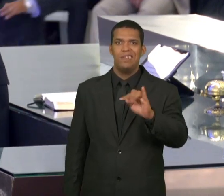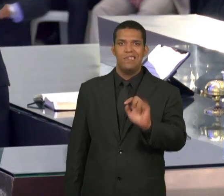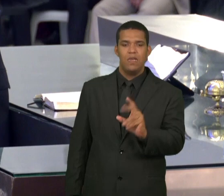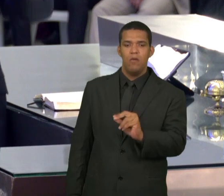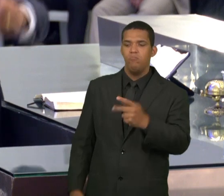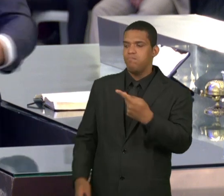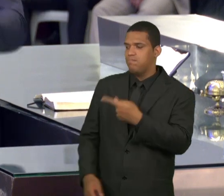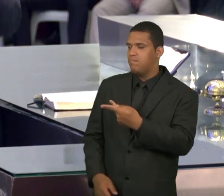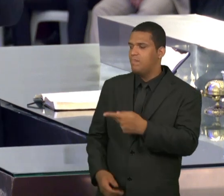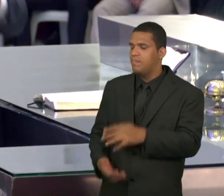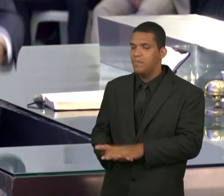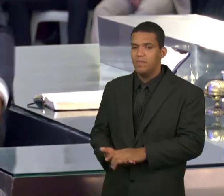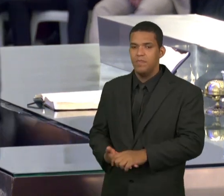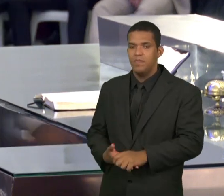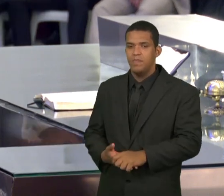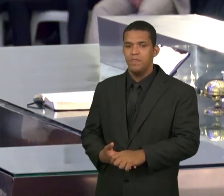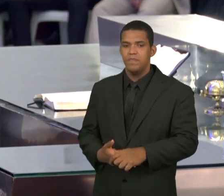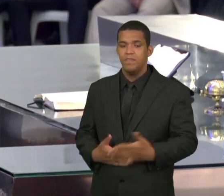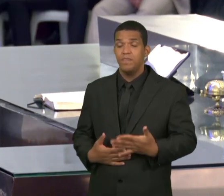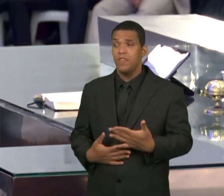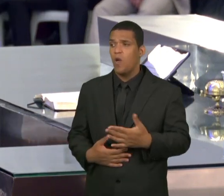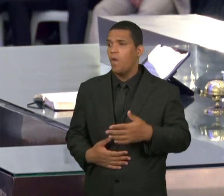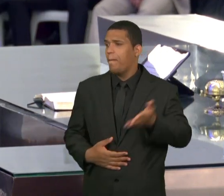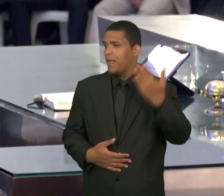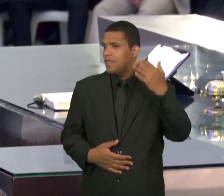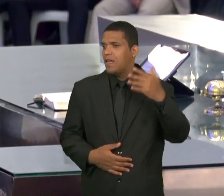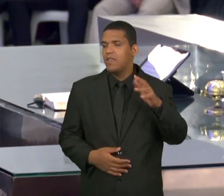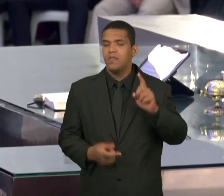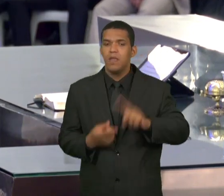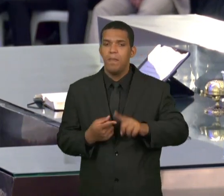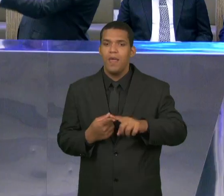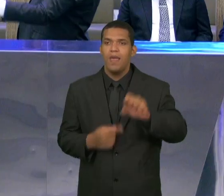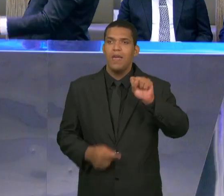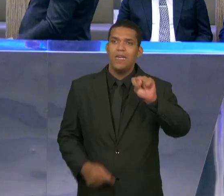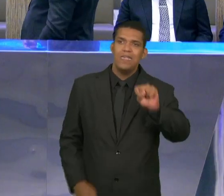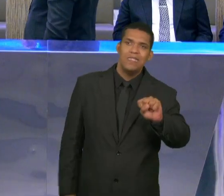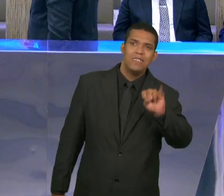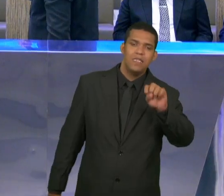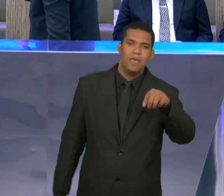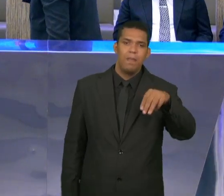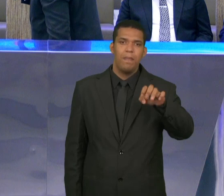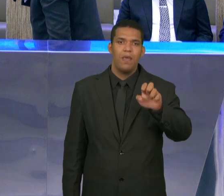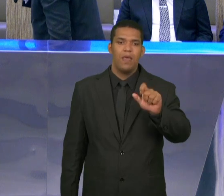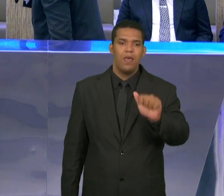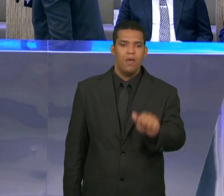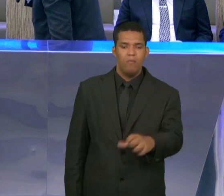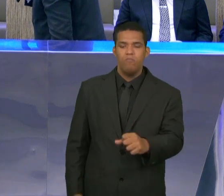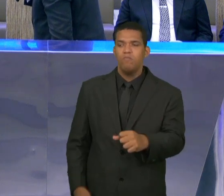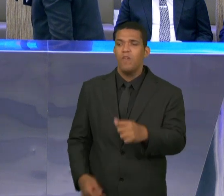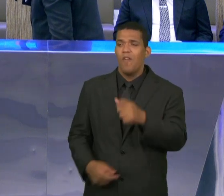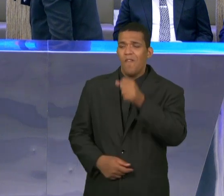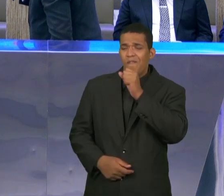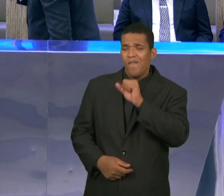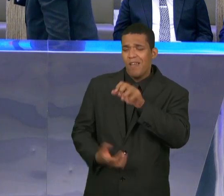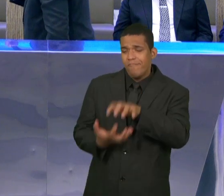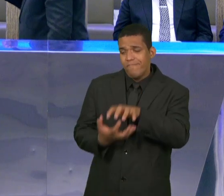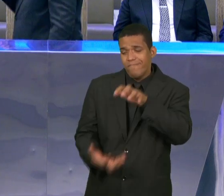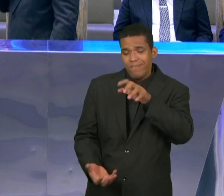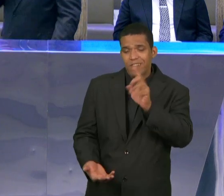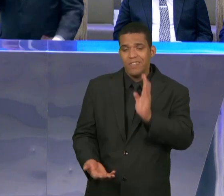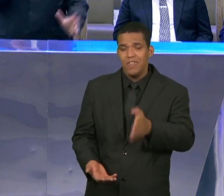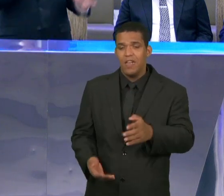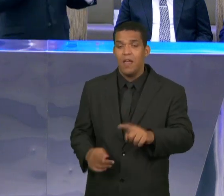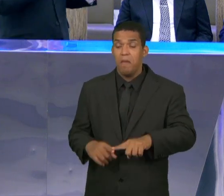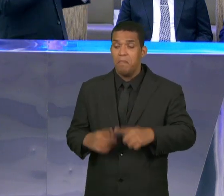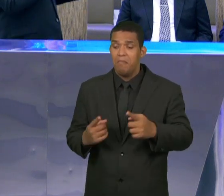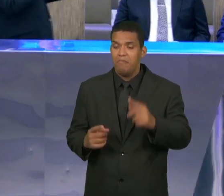verdade? Simeão estava velhinho no tempo. A gente só pensa que é novo, não, que é mais velho também. E Deus